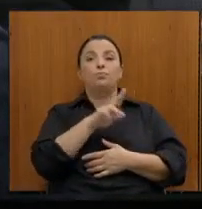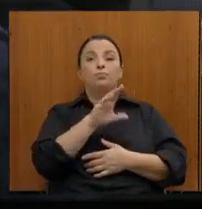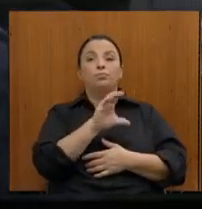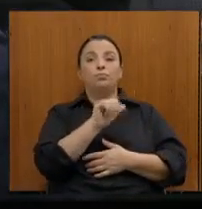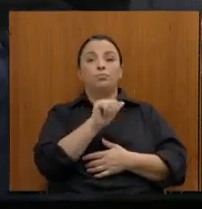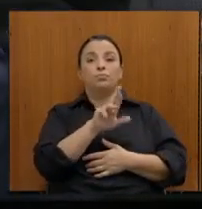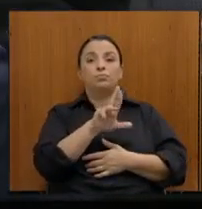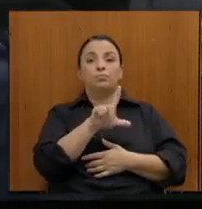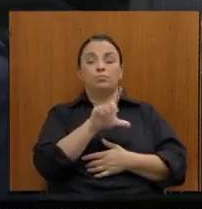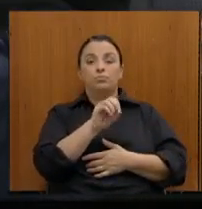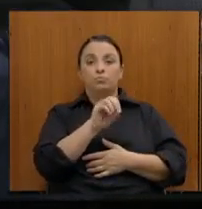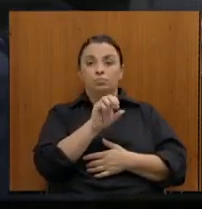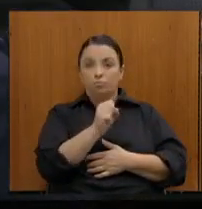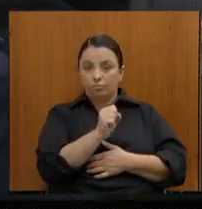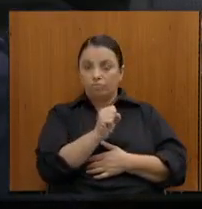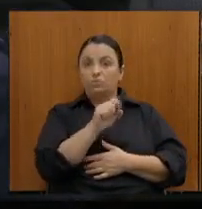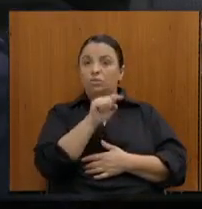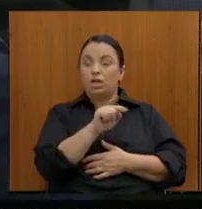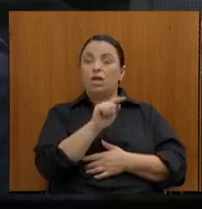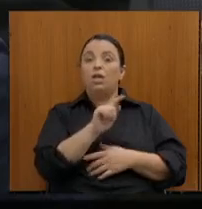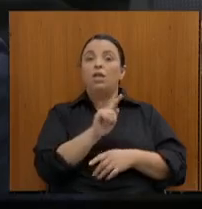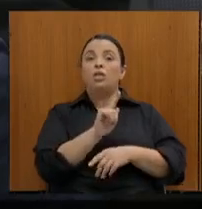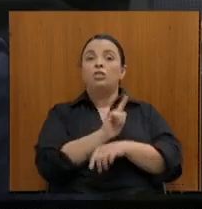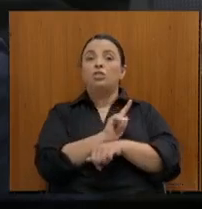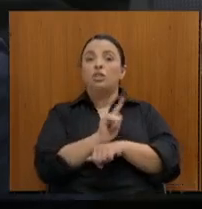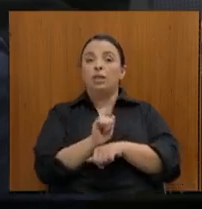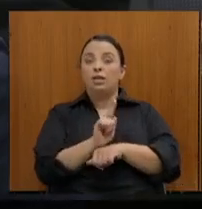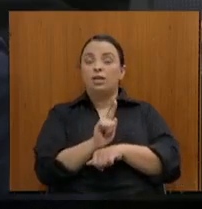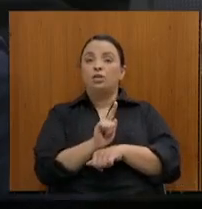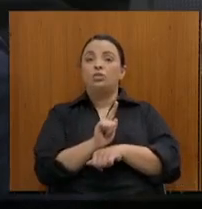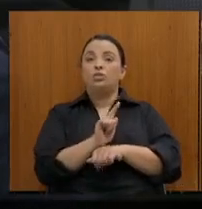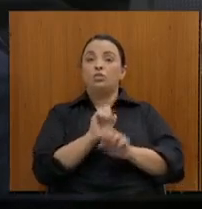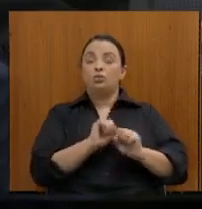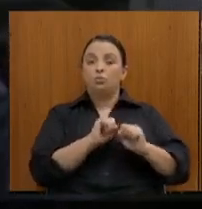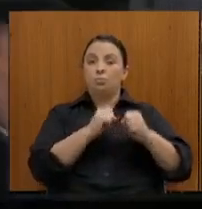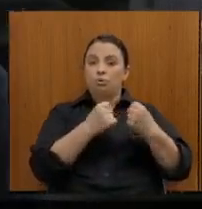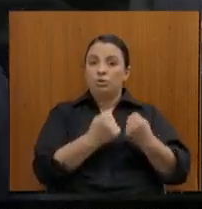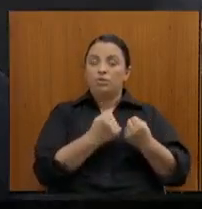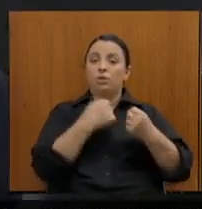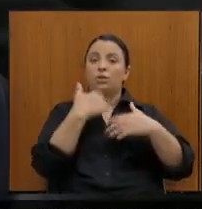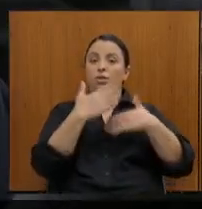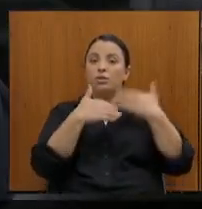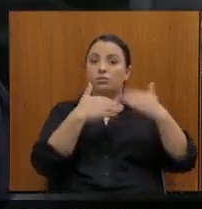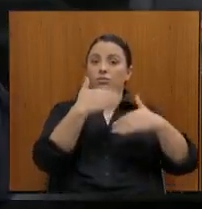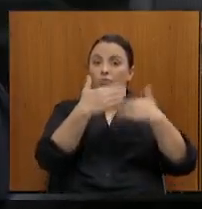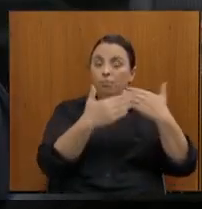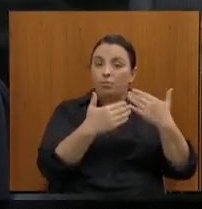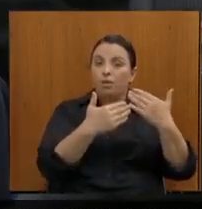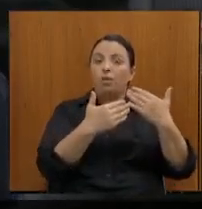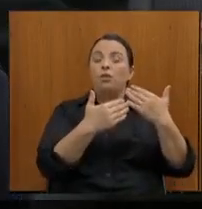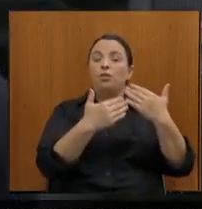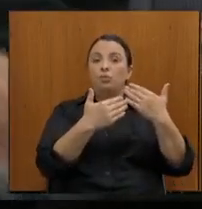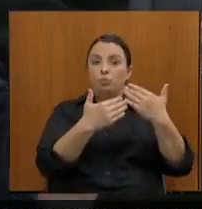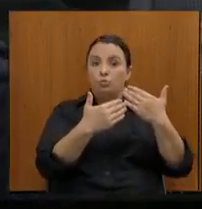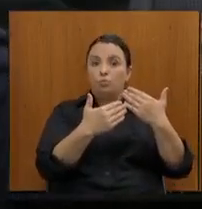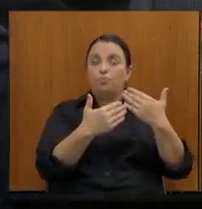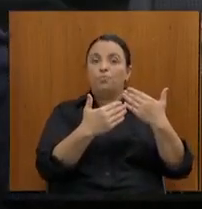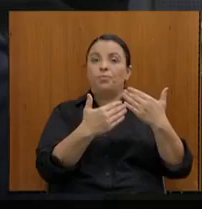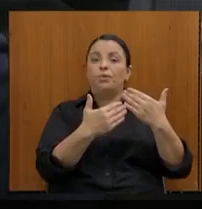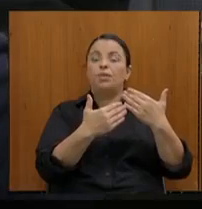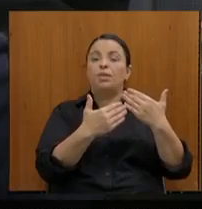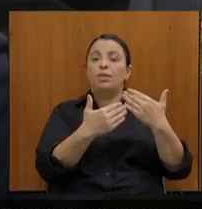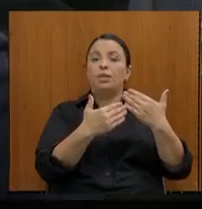que é gerente de proteção desenvolvimento e transmissão da companhia